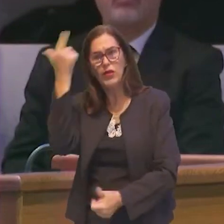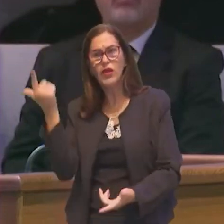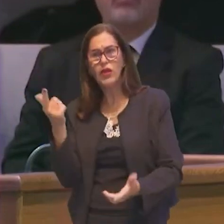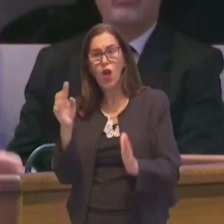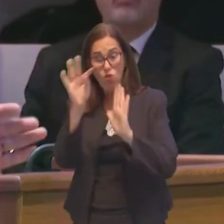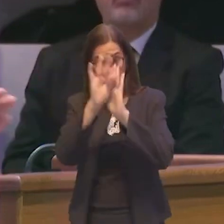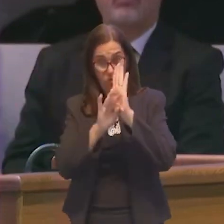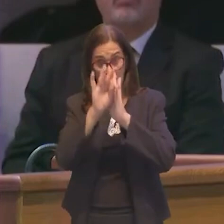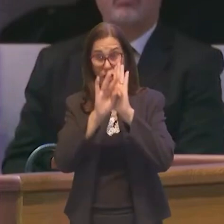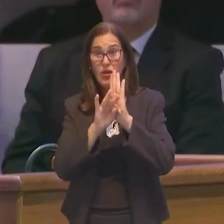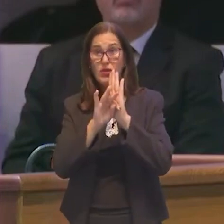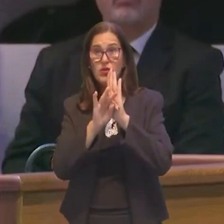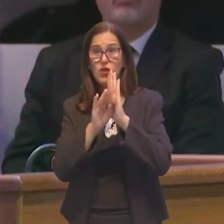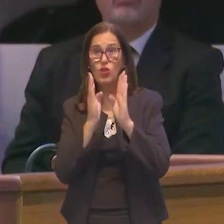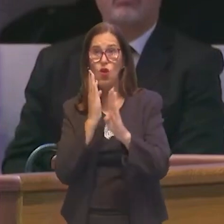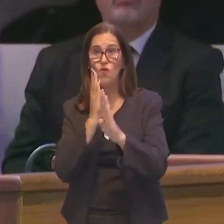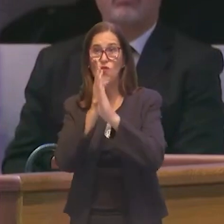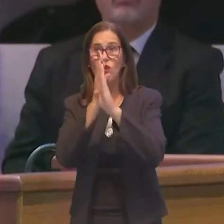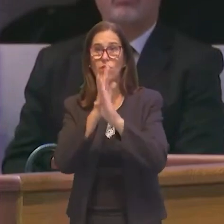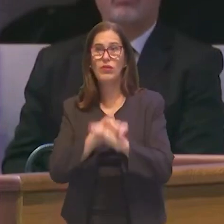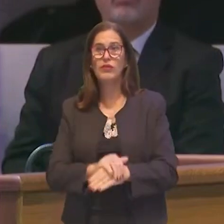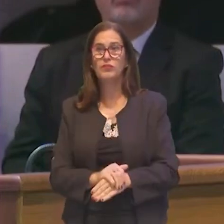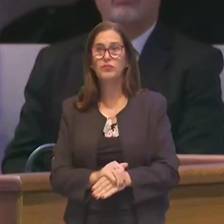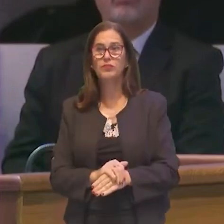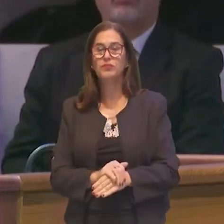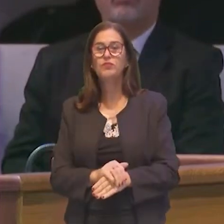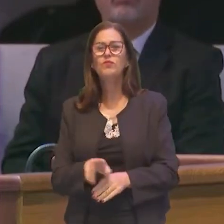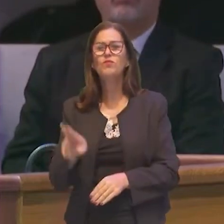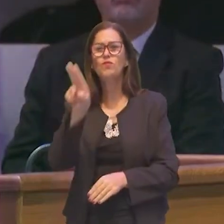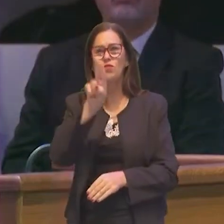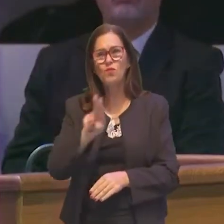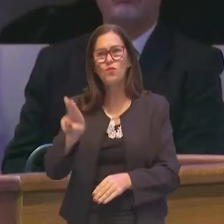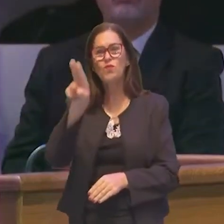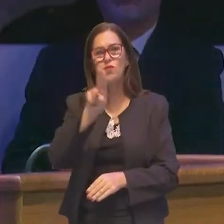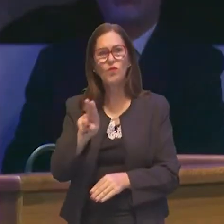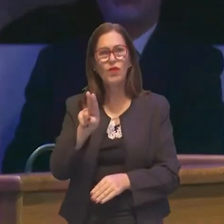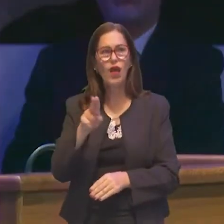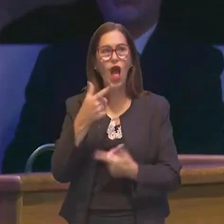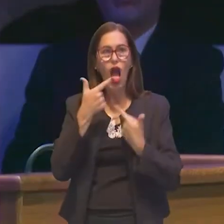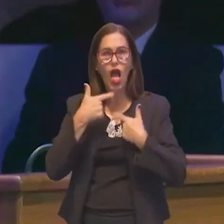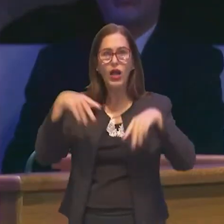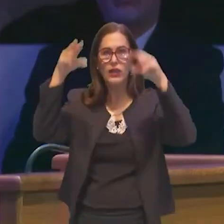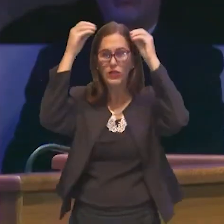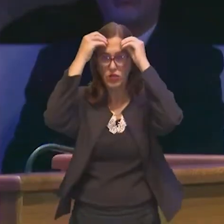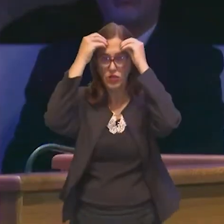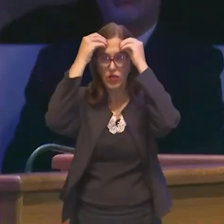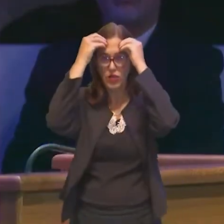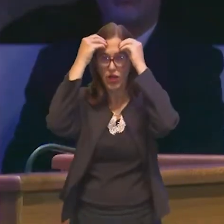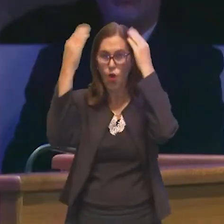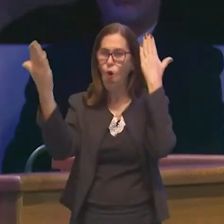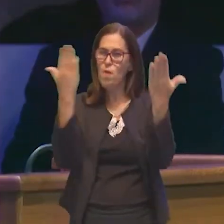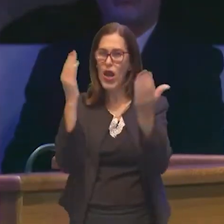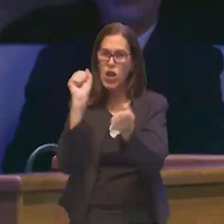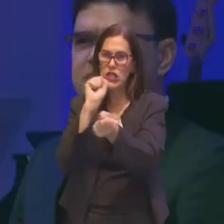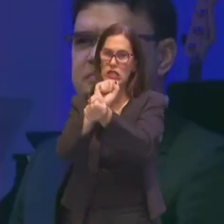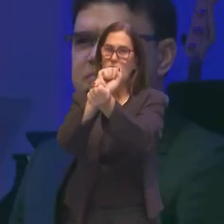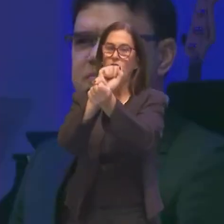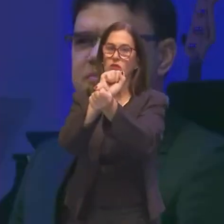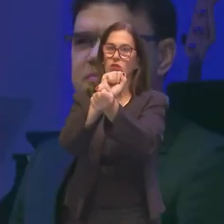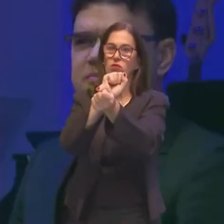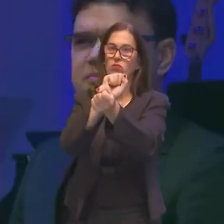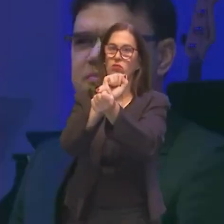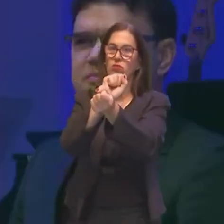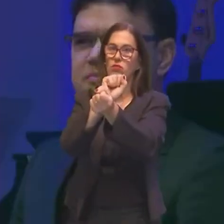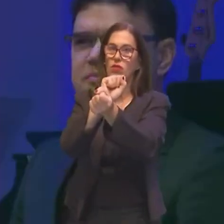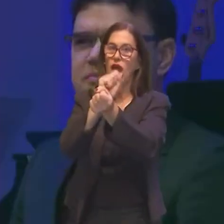texto que nós aqui encontramos, ele utiliza de uma linguagem escravista, e esta linguagem é muito